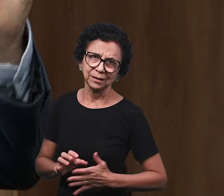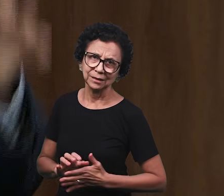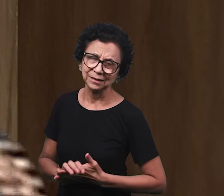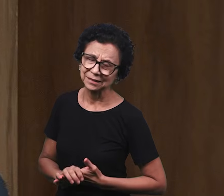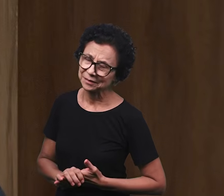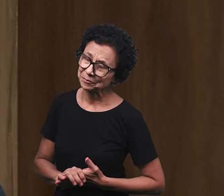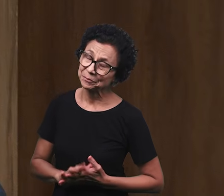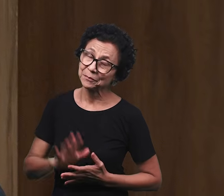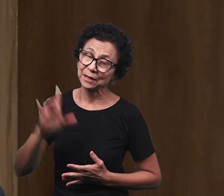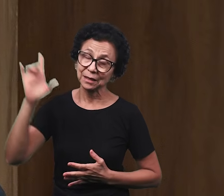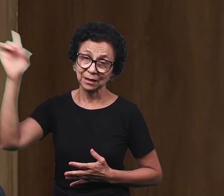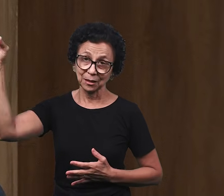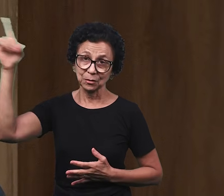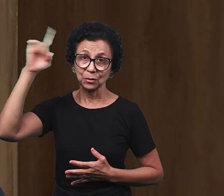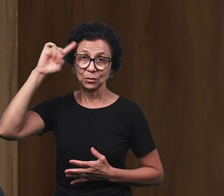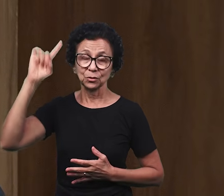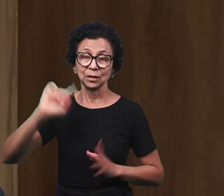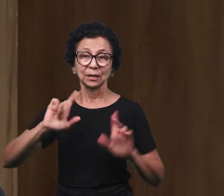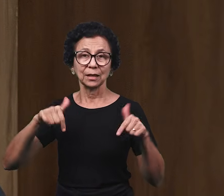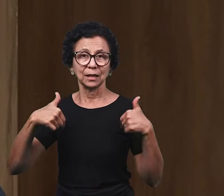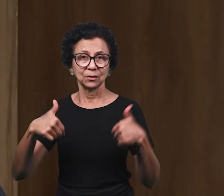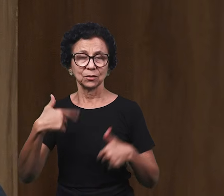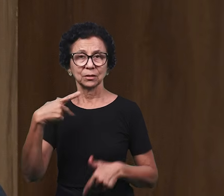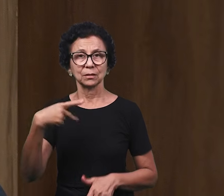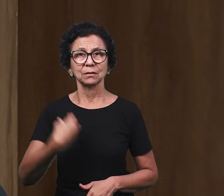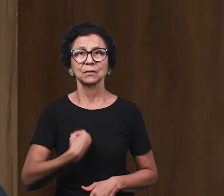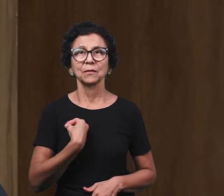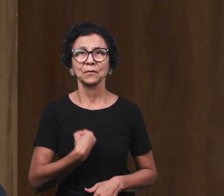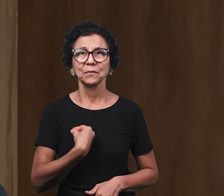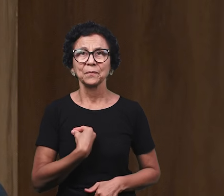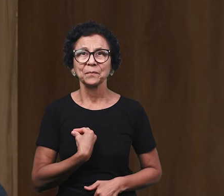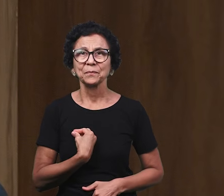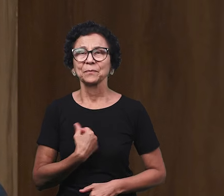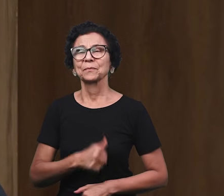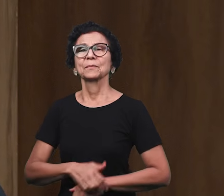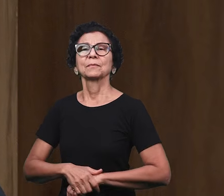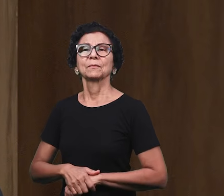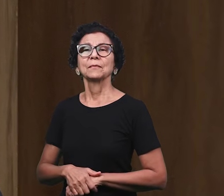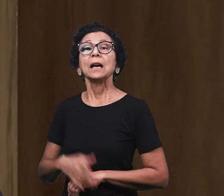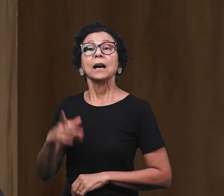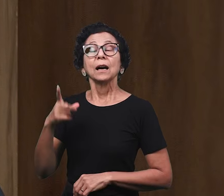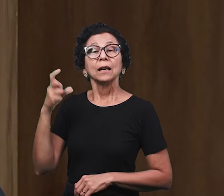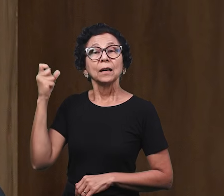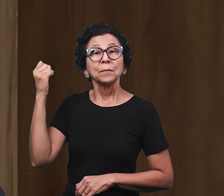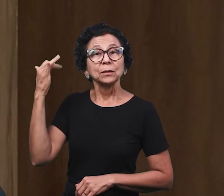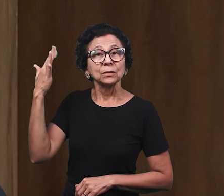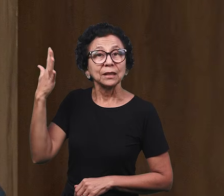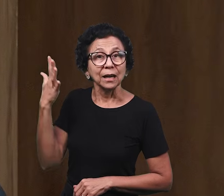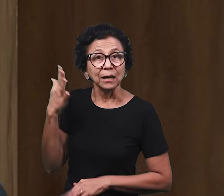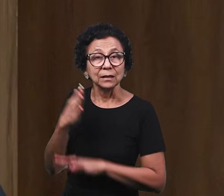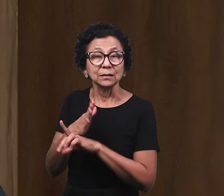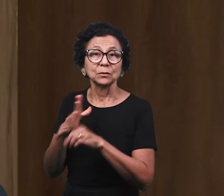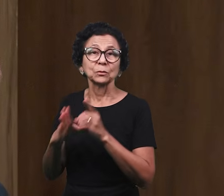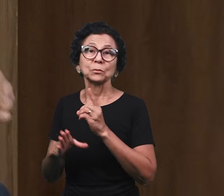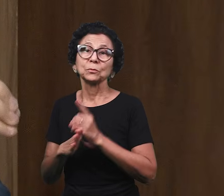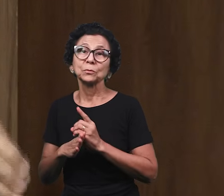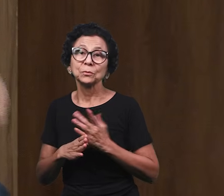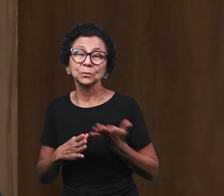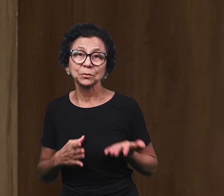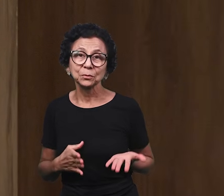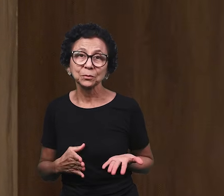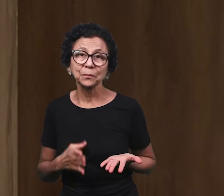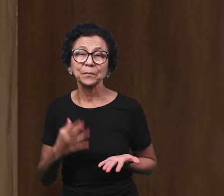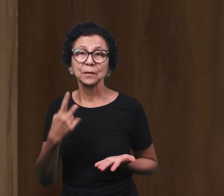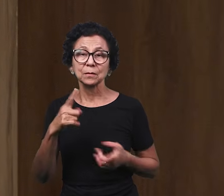operações, Deus, ele quer manifestar na sua vida todos os dias. De forma, no culto